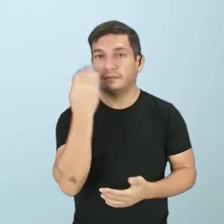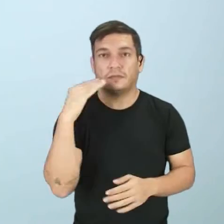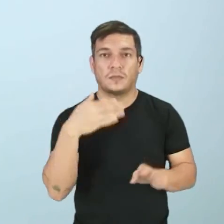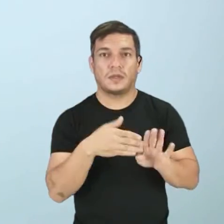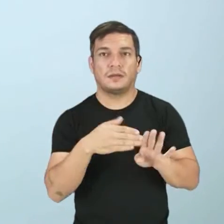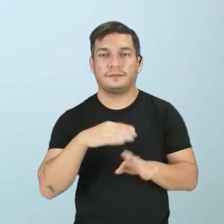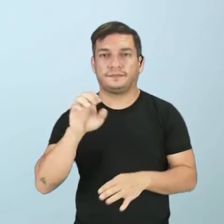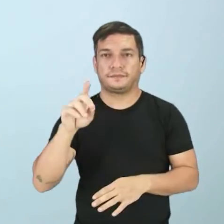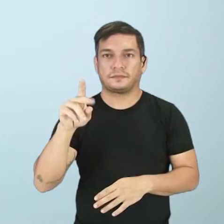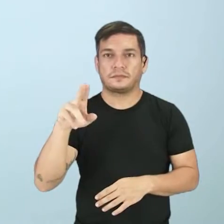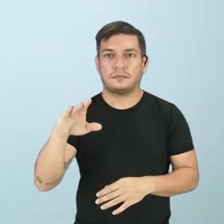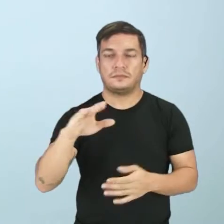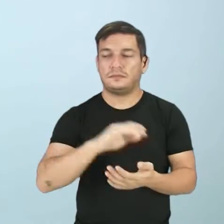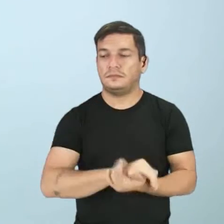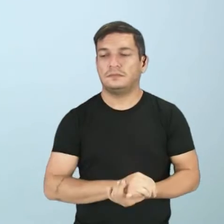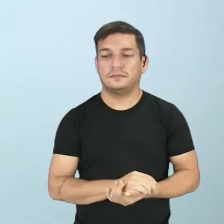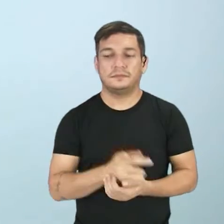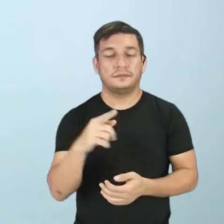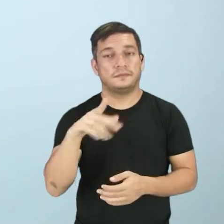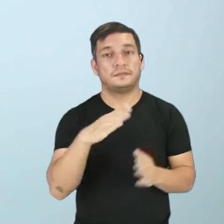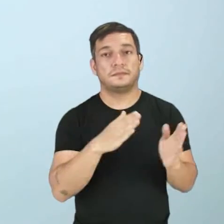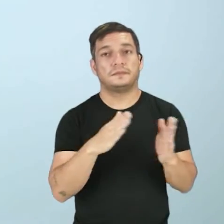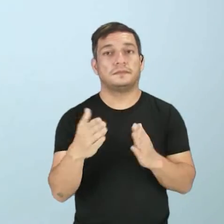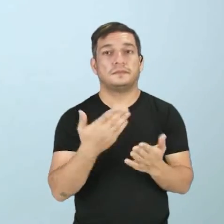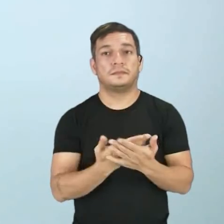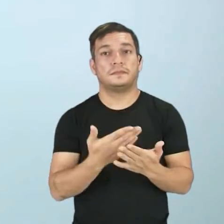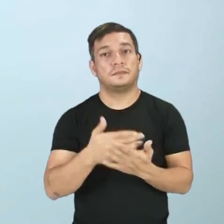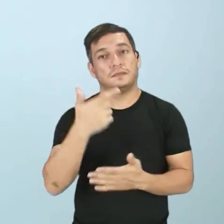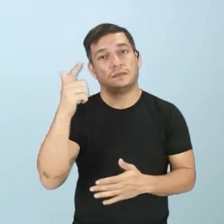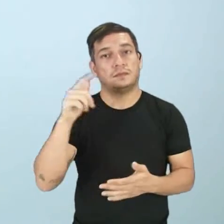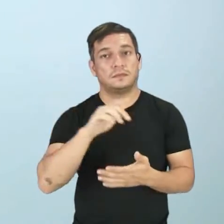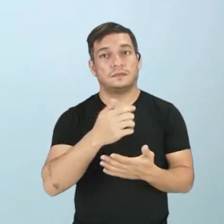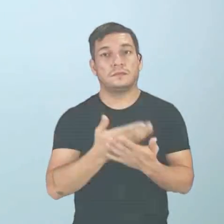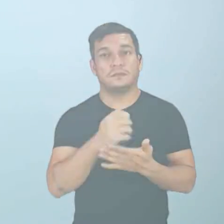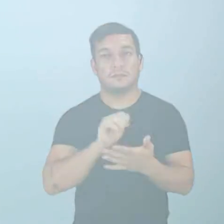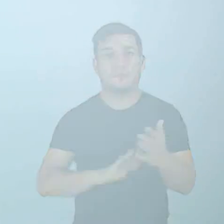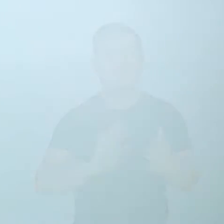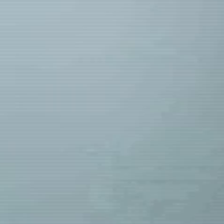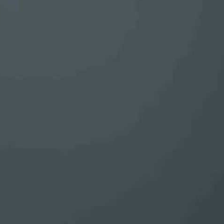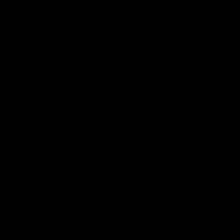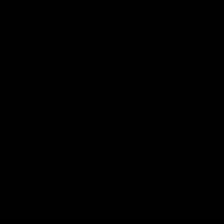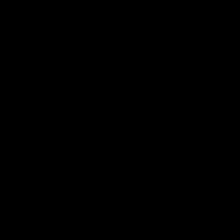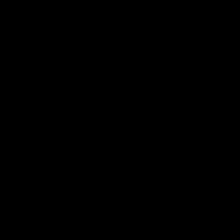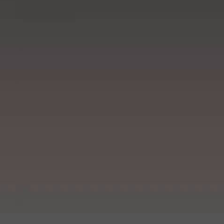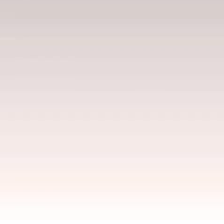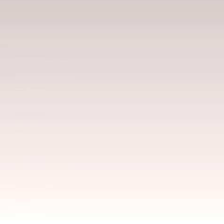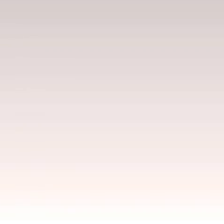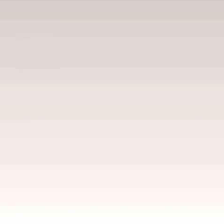acessar a plataforma Eduque para você acompanhar esta e outras aulas. Até a próxima!